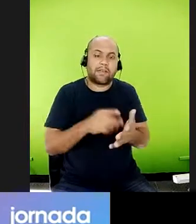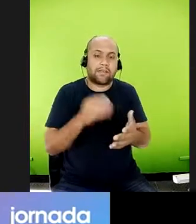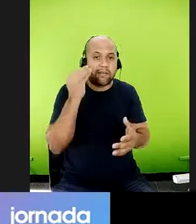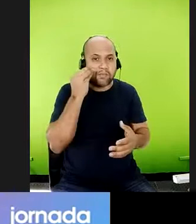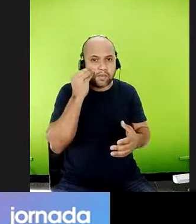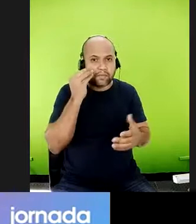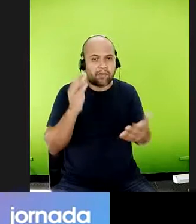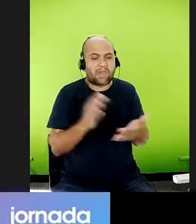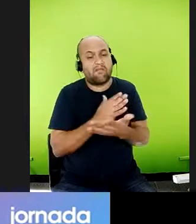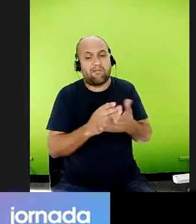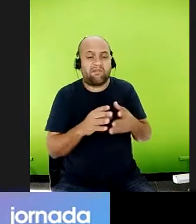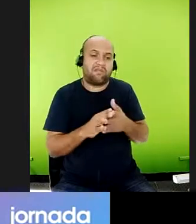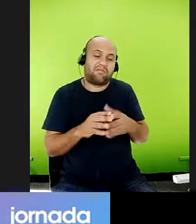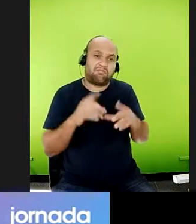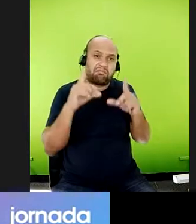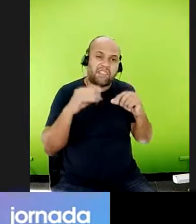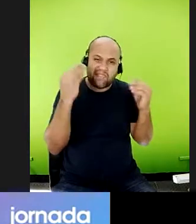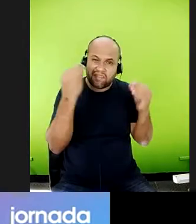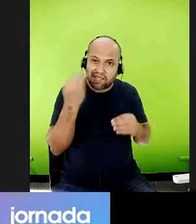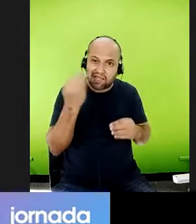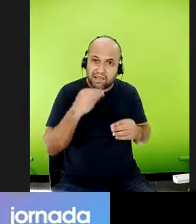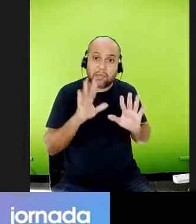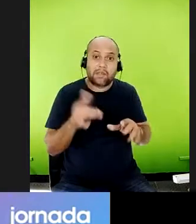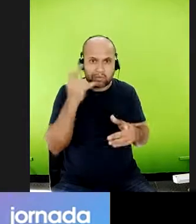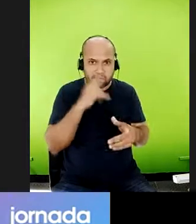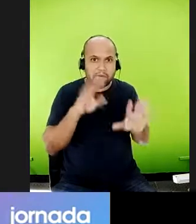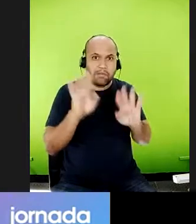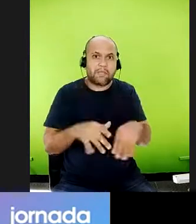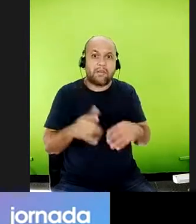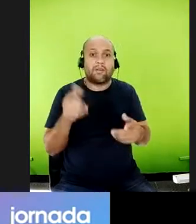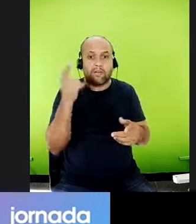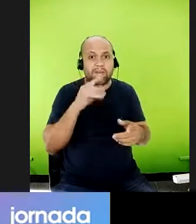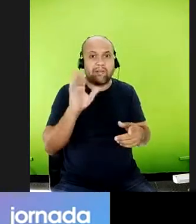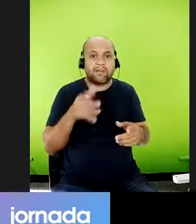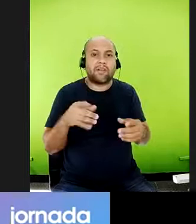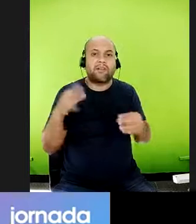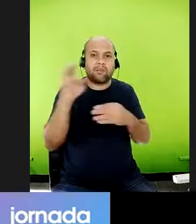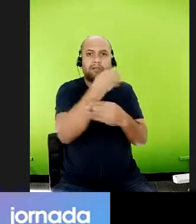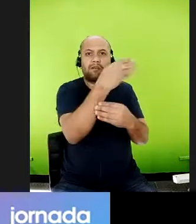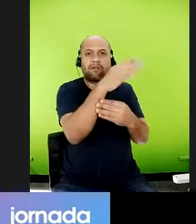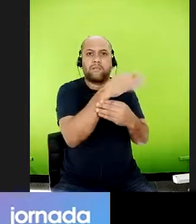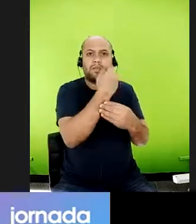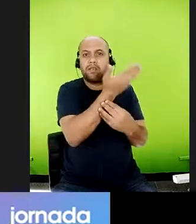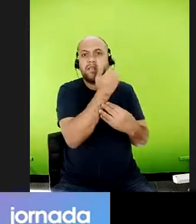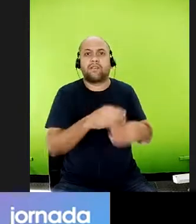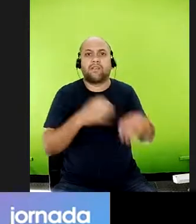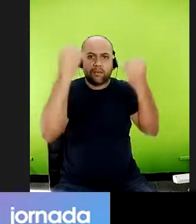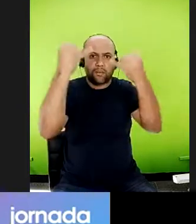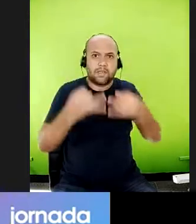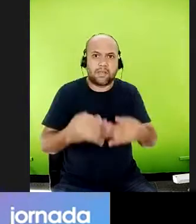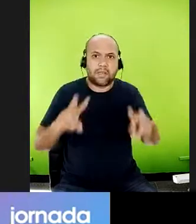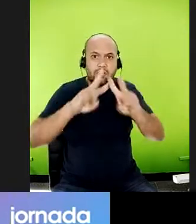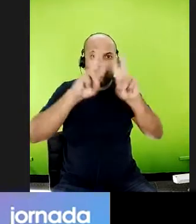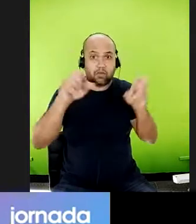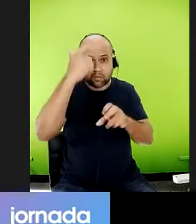mais tem Deus menos mas é assim que a gente chegou a hora e conseguiu gente já tô aqui com essa bandeira falando abertamente sobre mim para quase